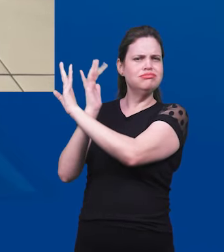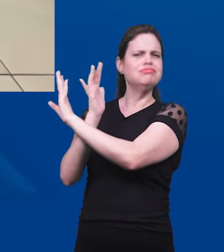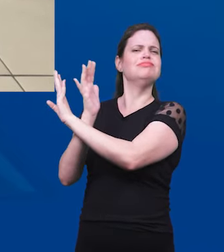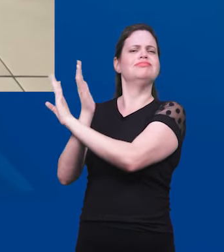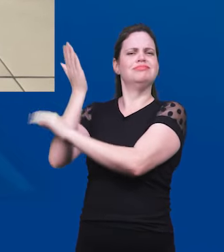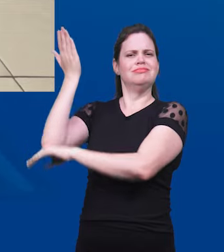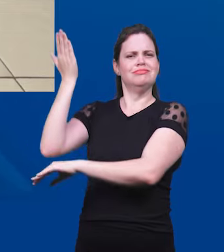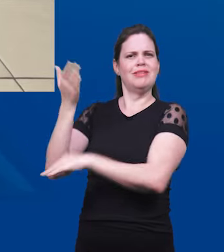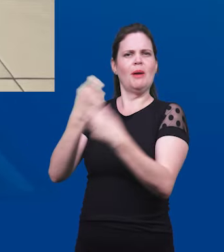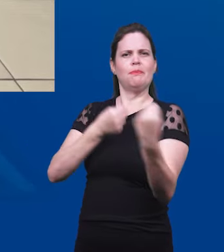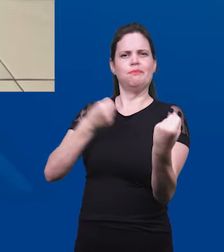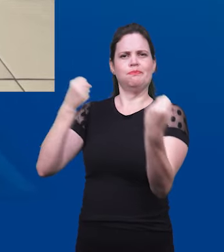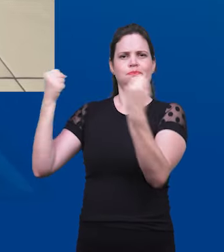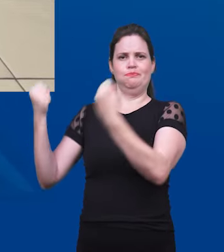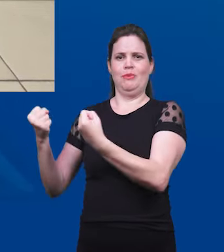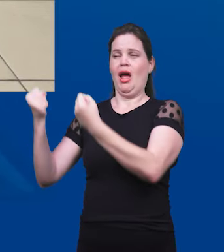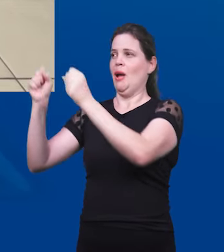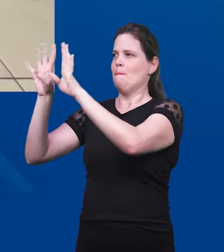glorificado em sete catiçais.